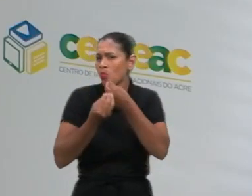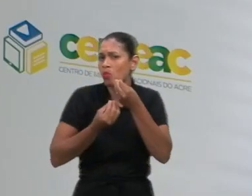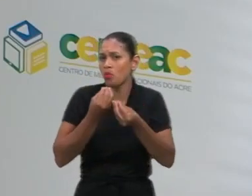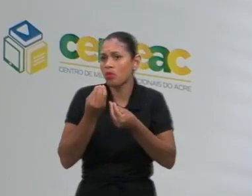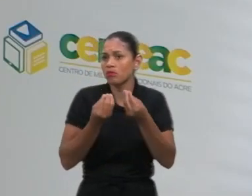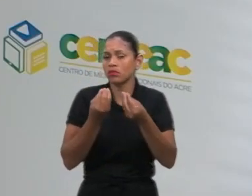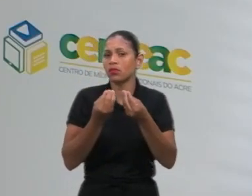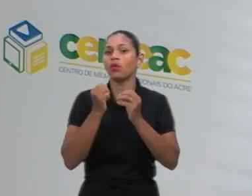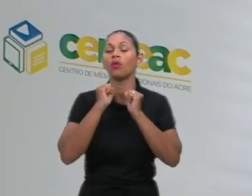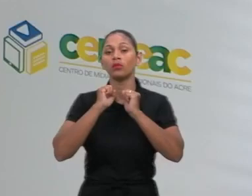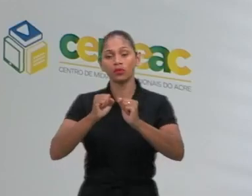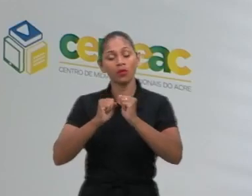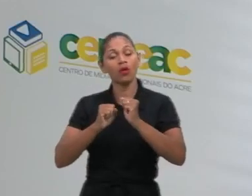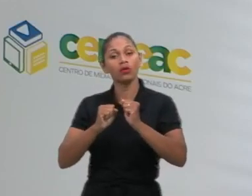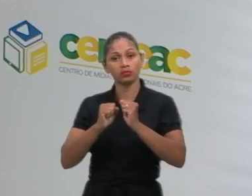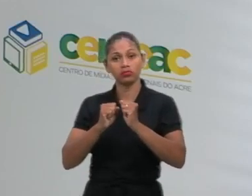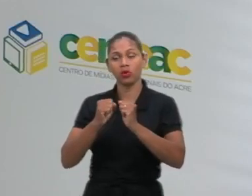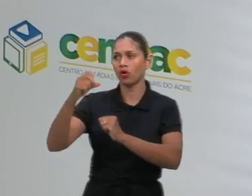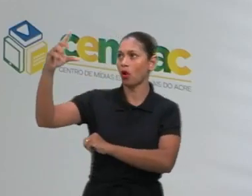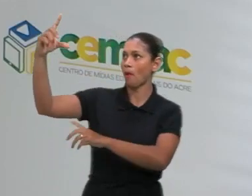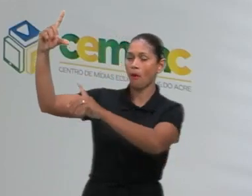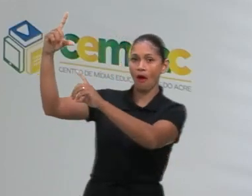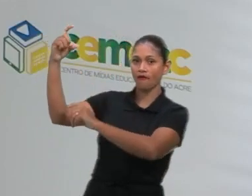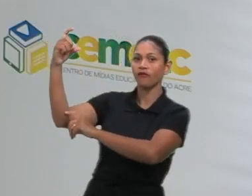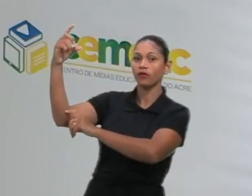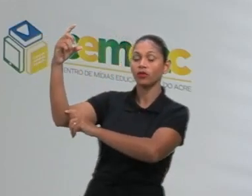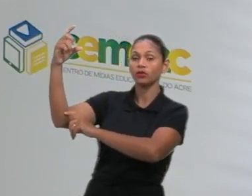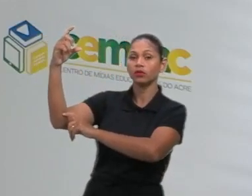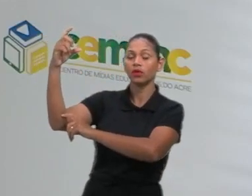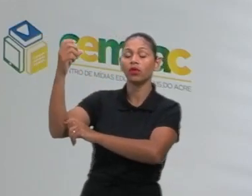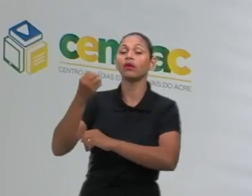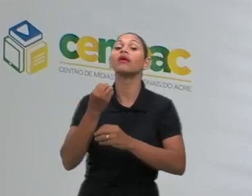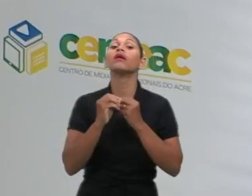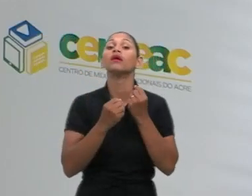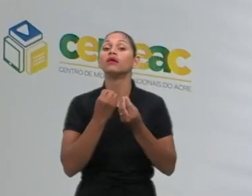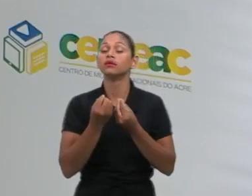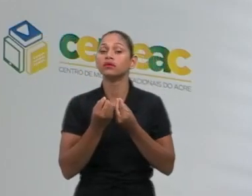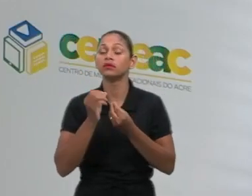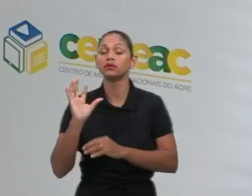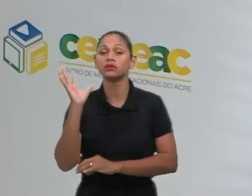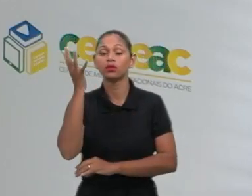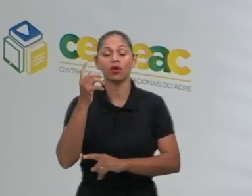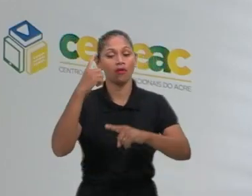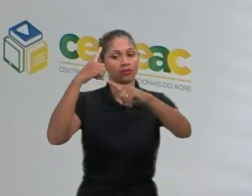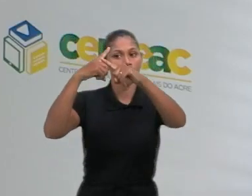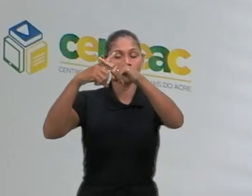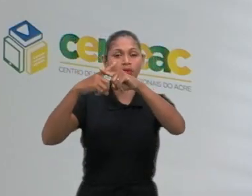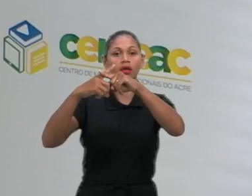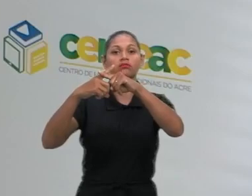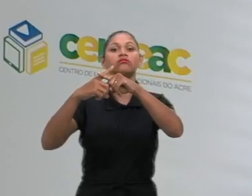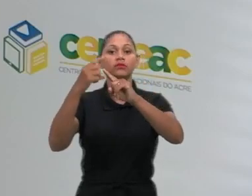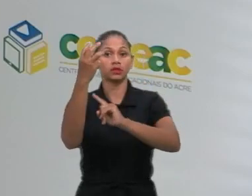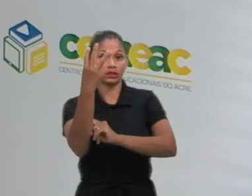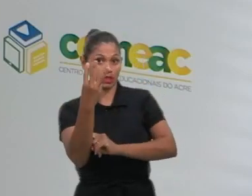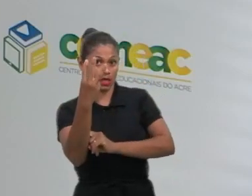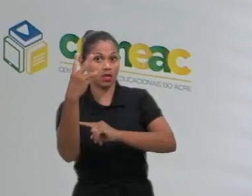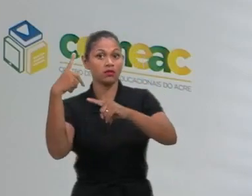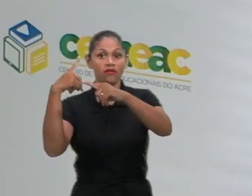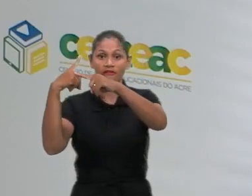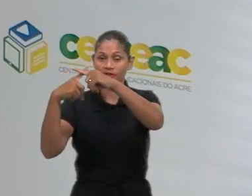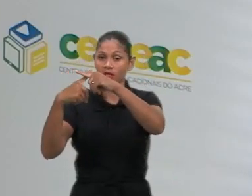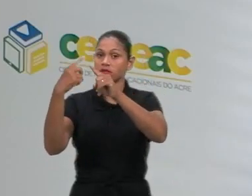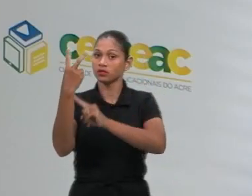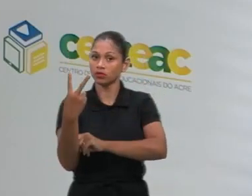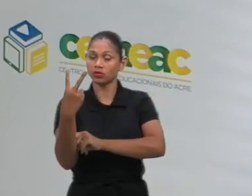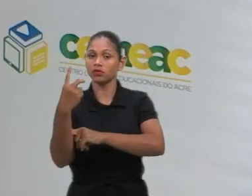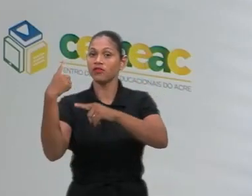eu posso tirar essa selfie com os meus 2 amigos. O que é que vai acontecer? Eu vou multiplicar 3, que é a quantidade de pessoas, vezes